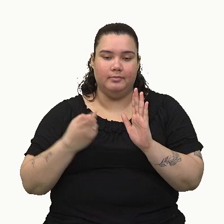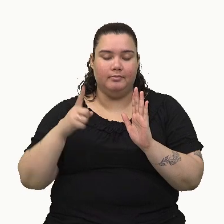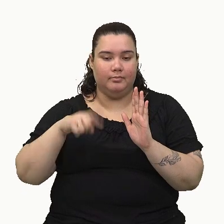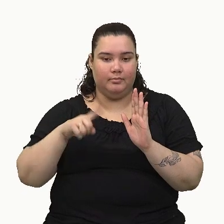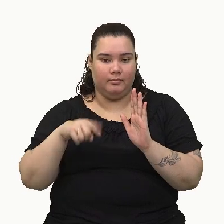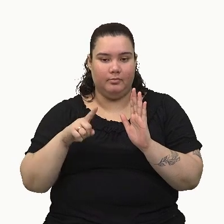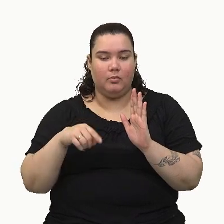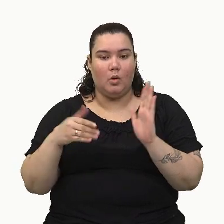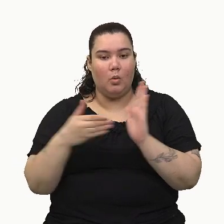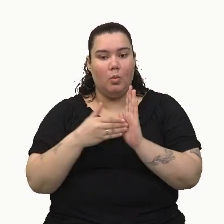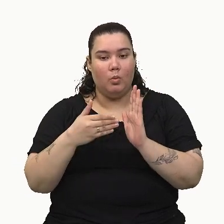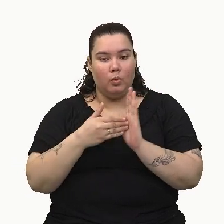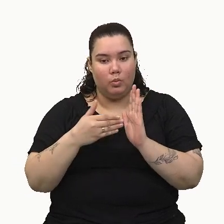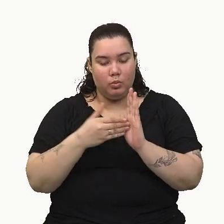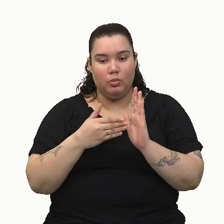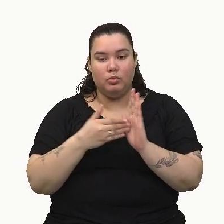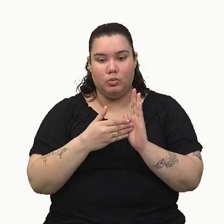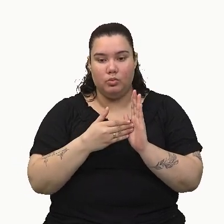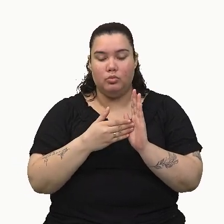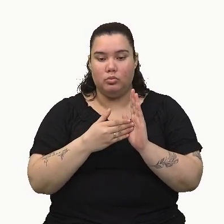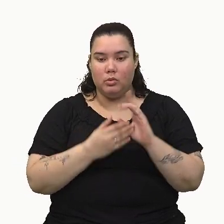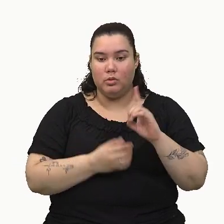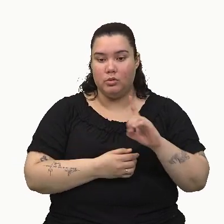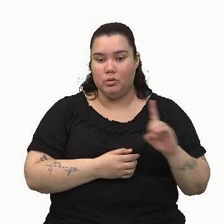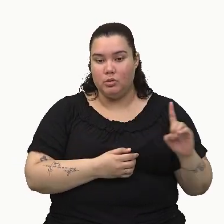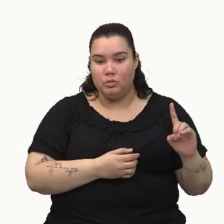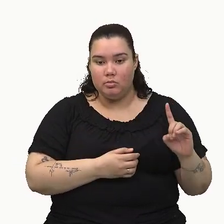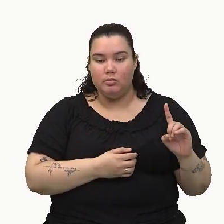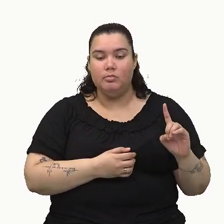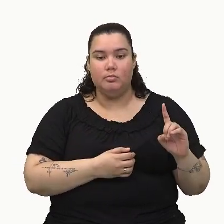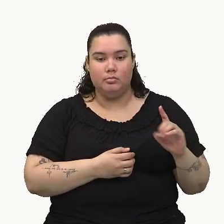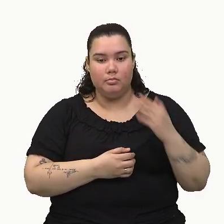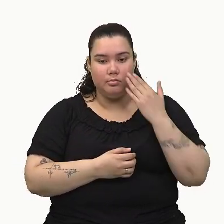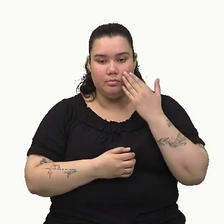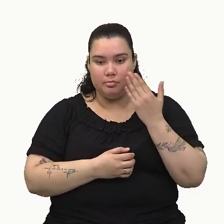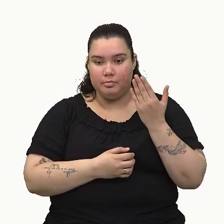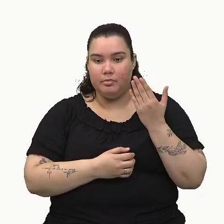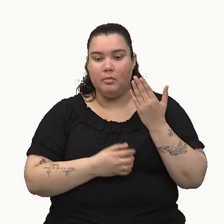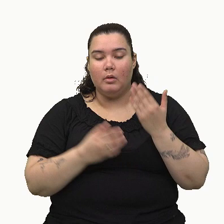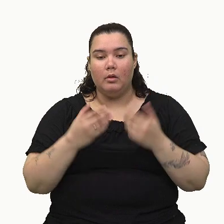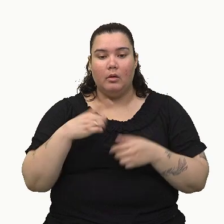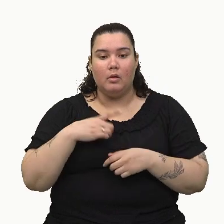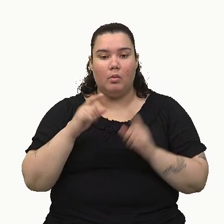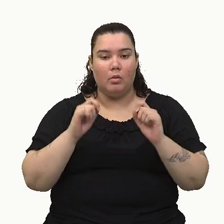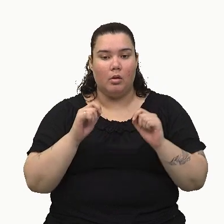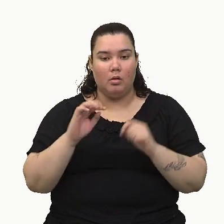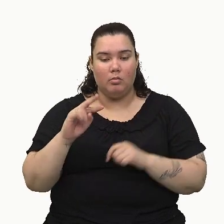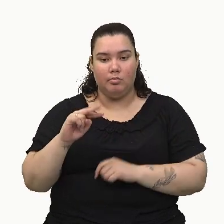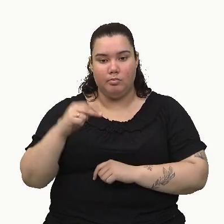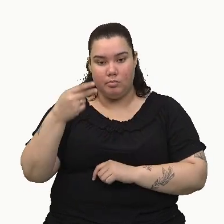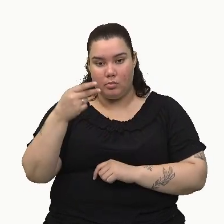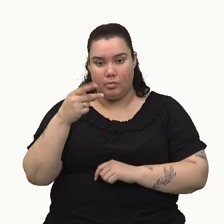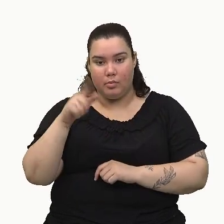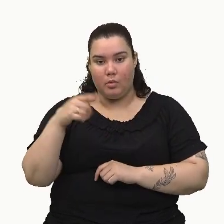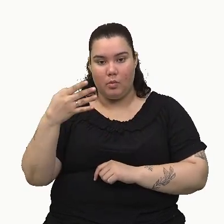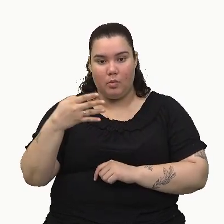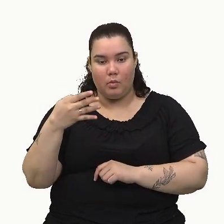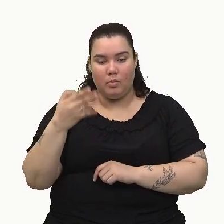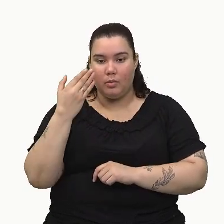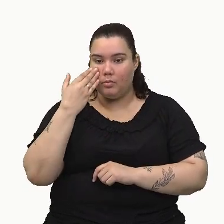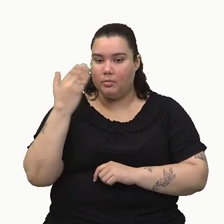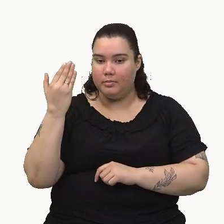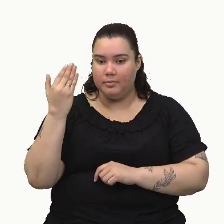é o último à nossa direita, onde o expoente dele vale 4. Vou até destacar aqui para você, ó.